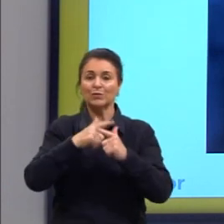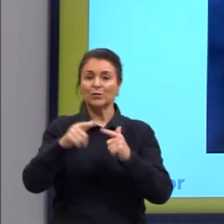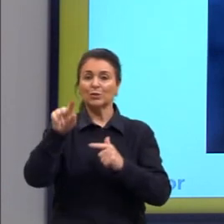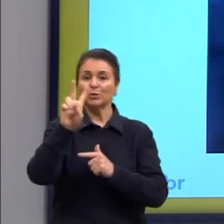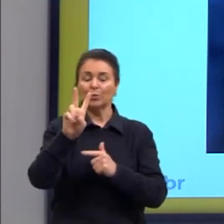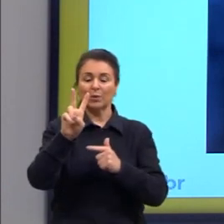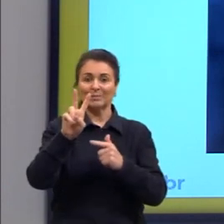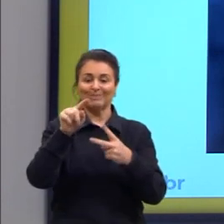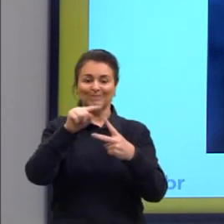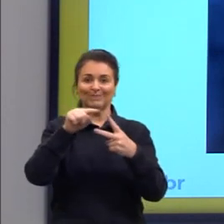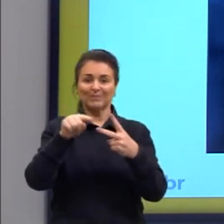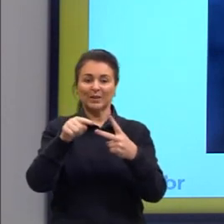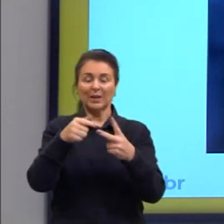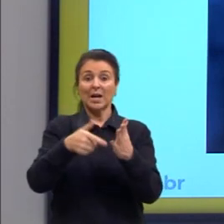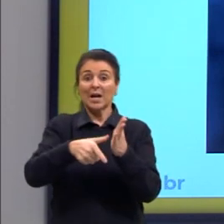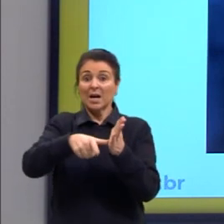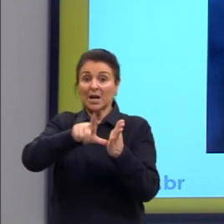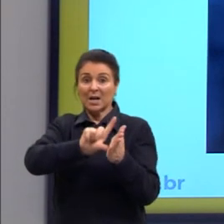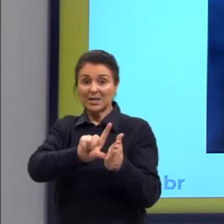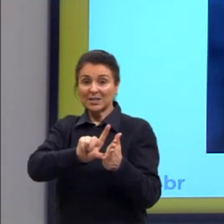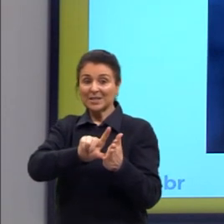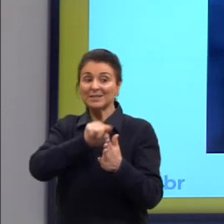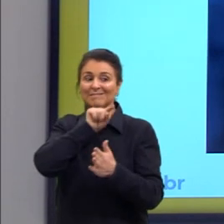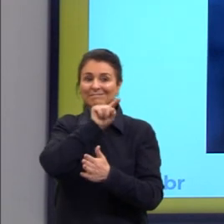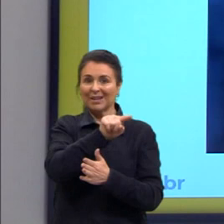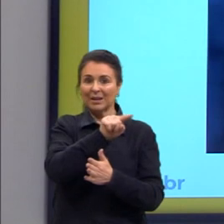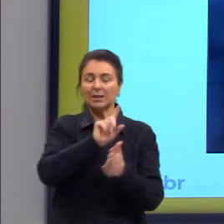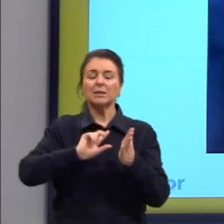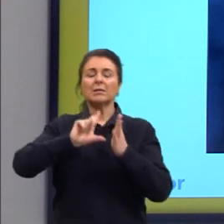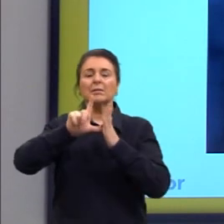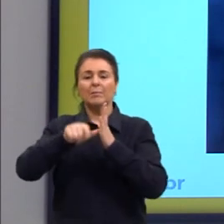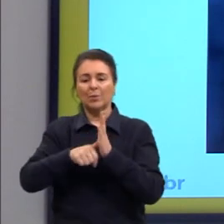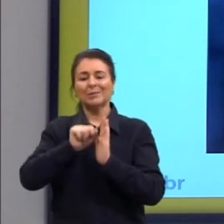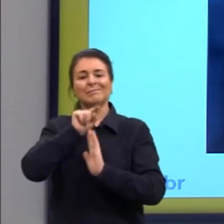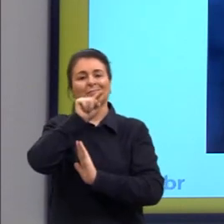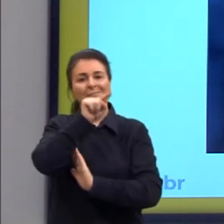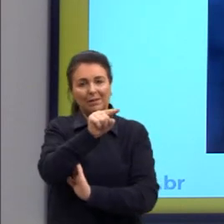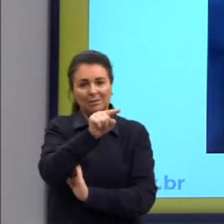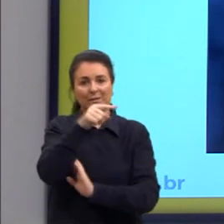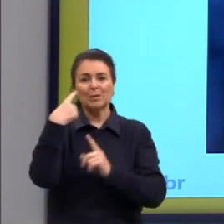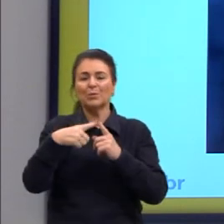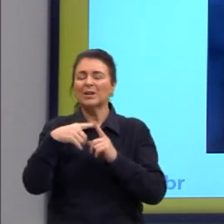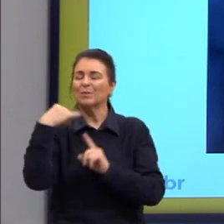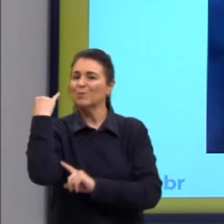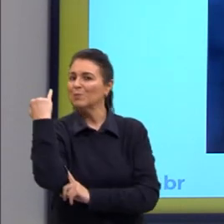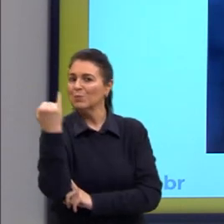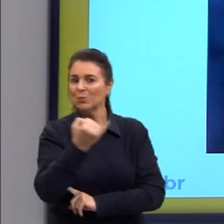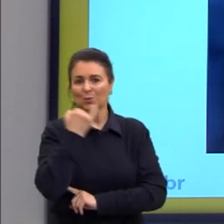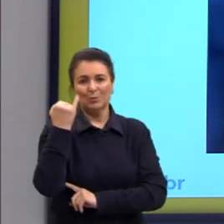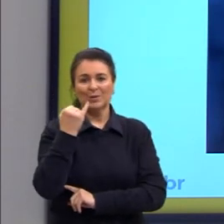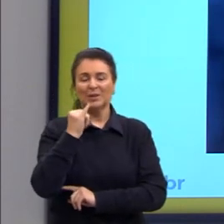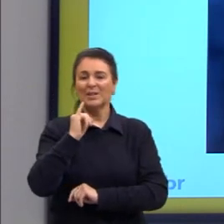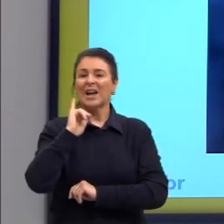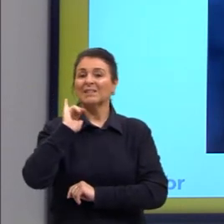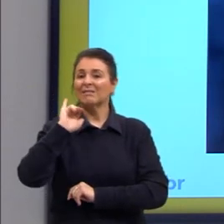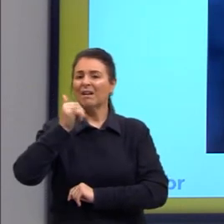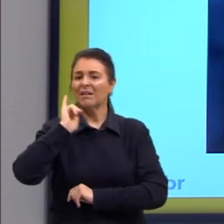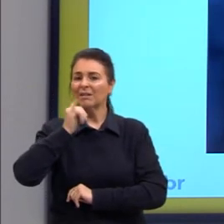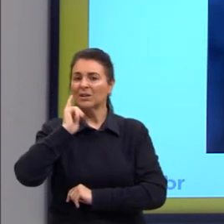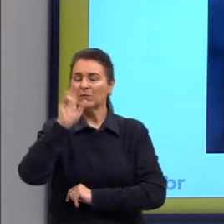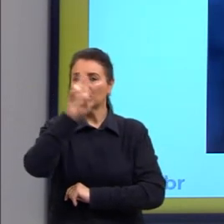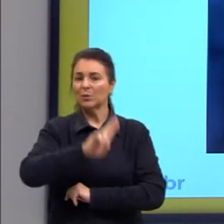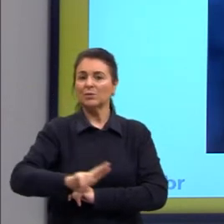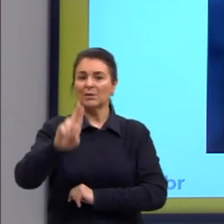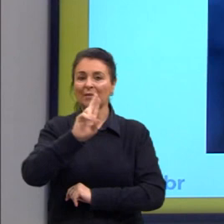antes do José de Alencar e depois do José de Alencar né porque ele é tão importante que as suas narrativas né eram